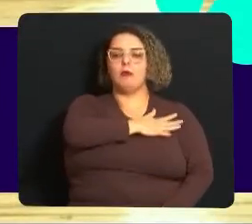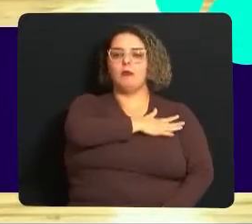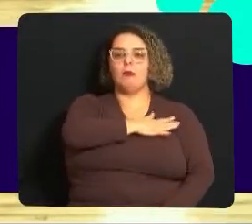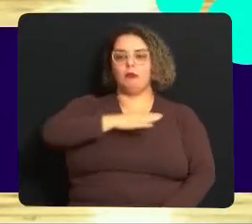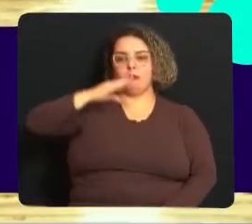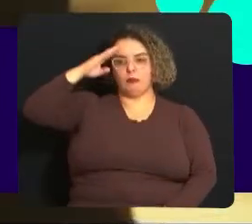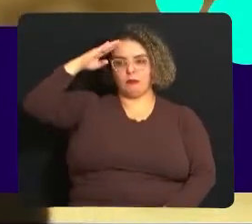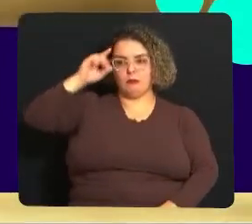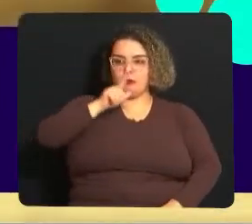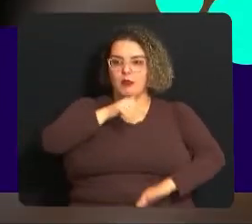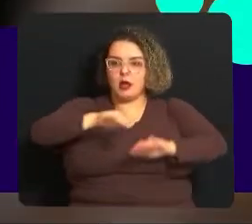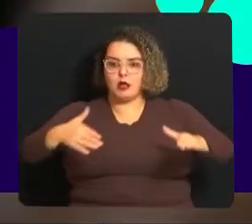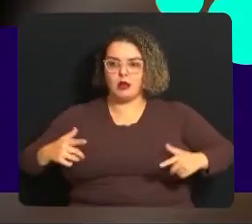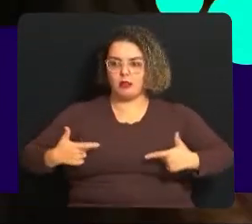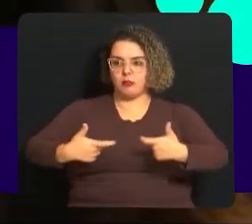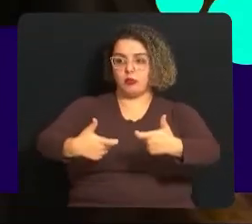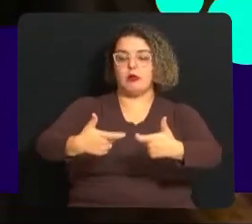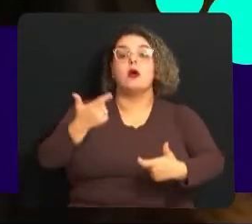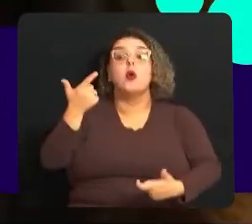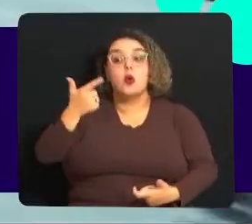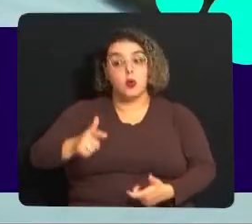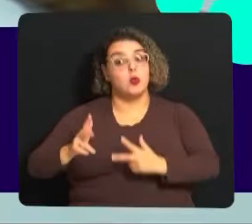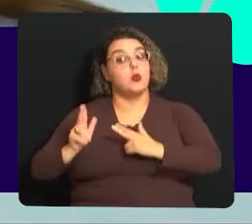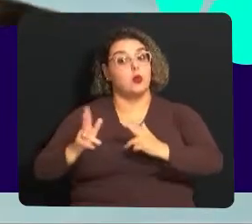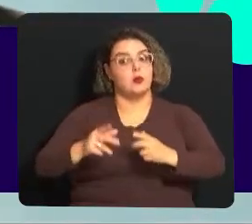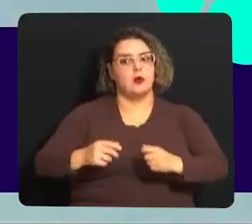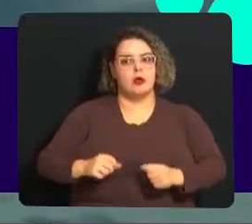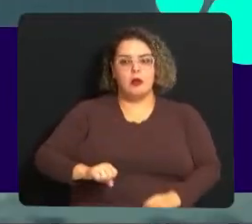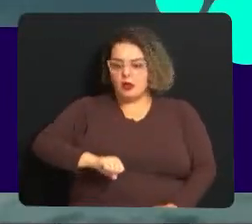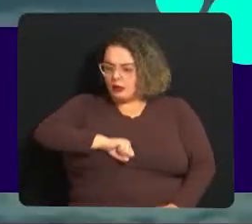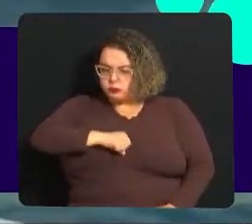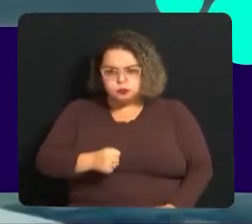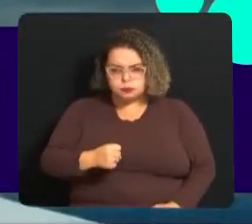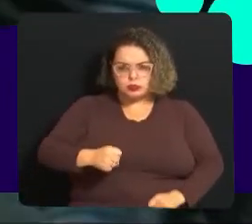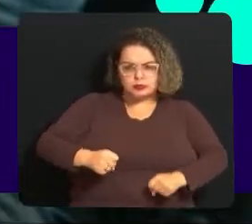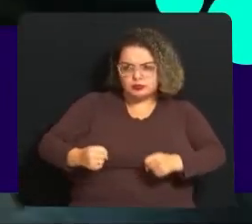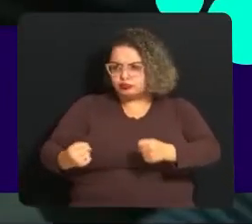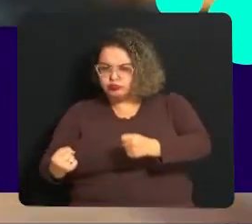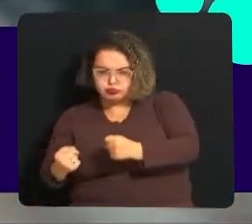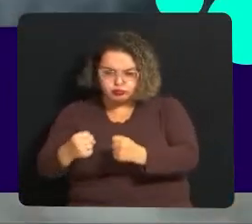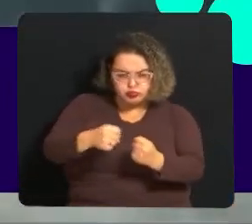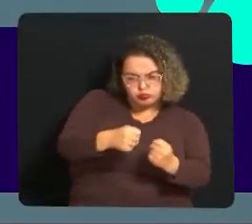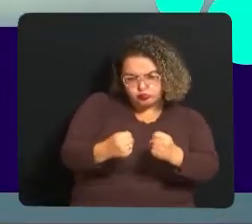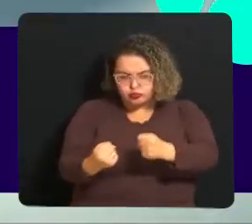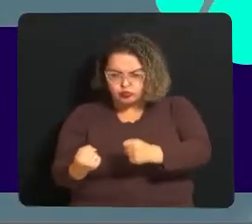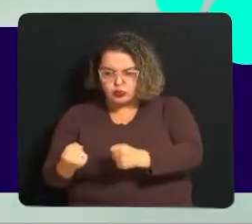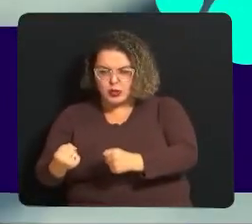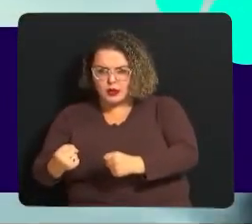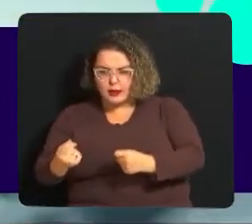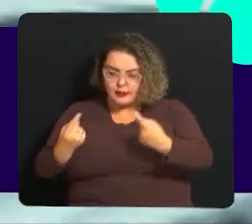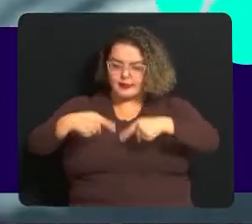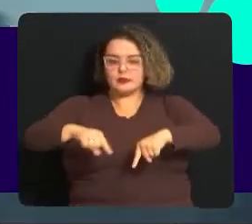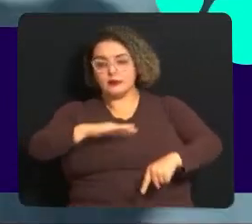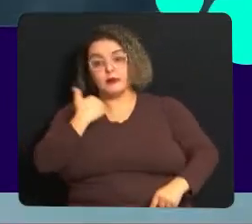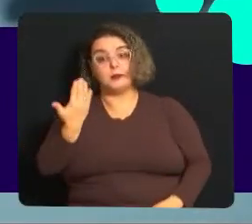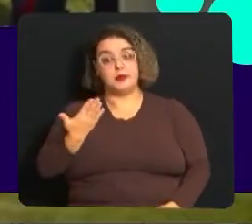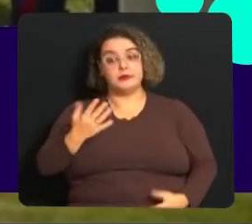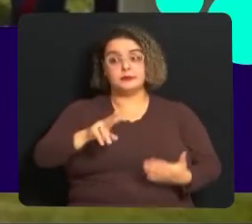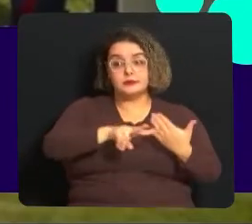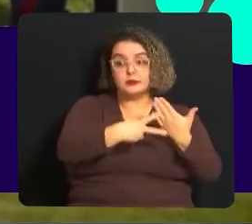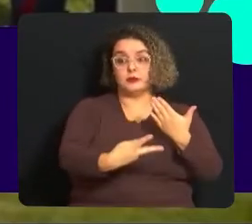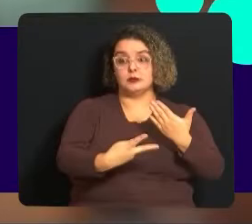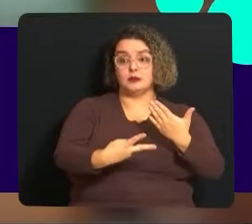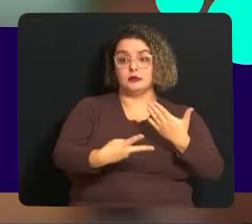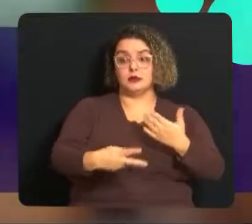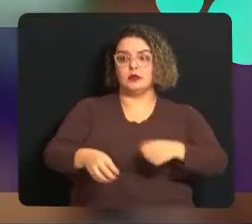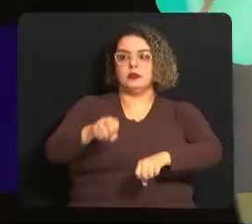mar e guerra. Agora ele continua o mesmo piloto rebelde que não hesita em desafiar a morte. E nessa sequência, ele passa